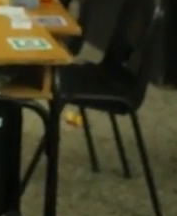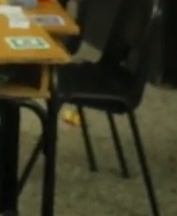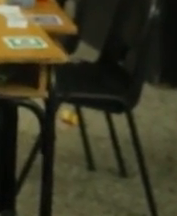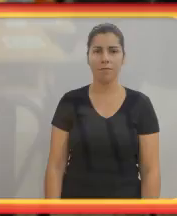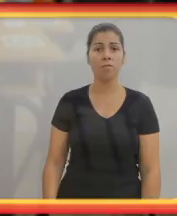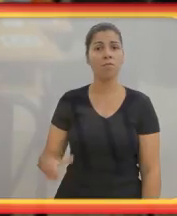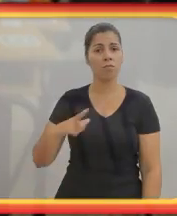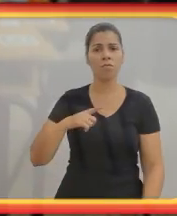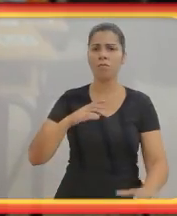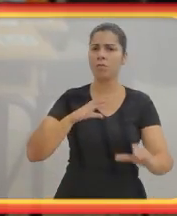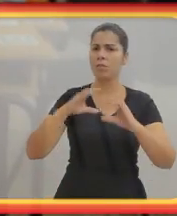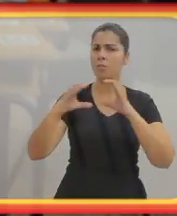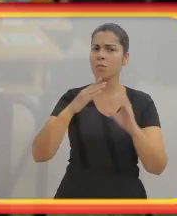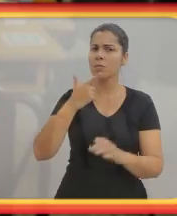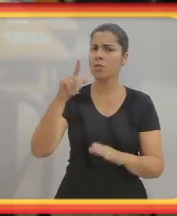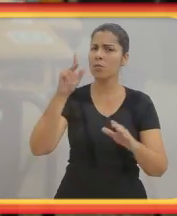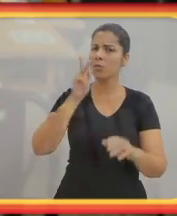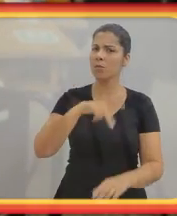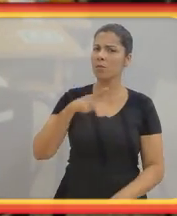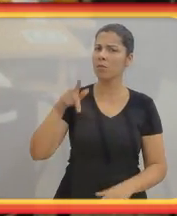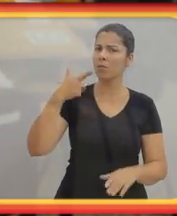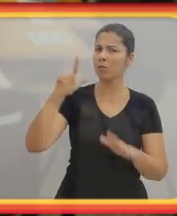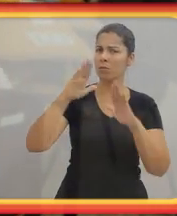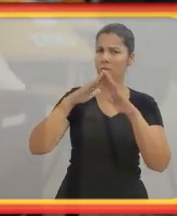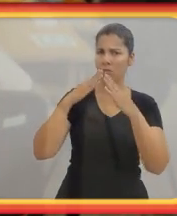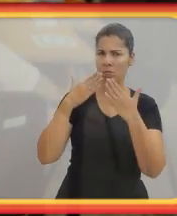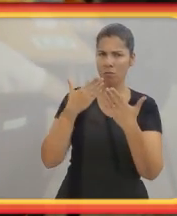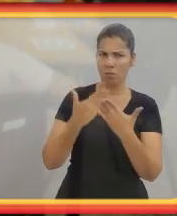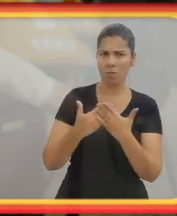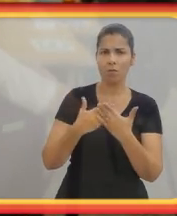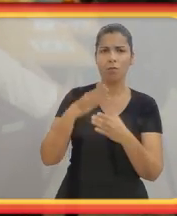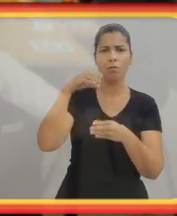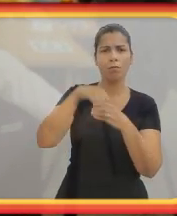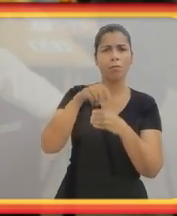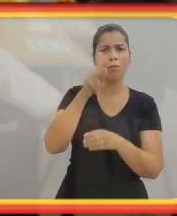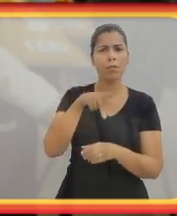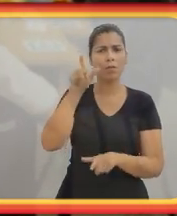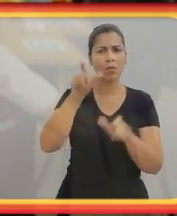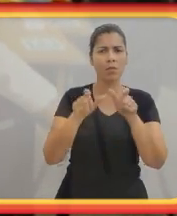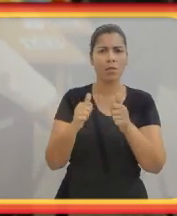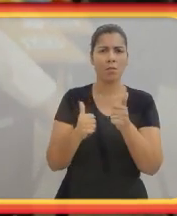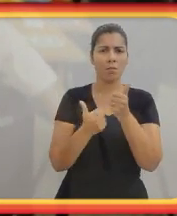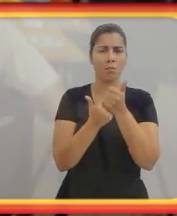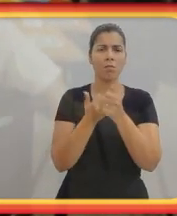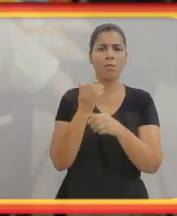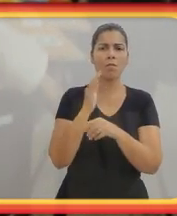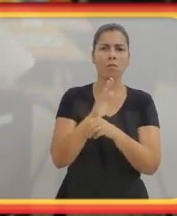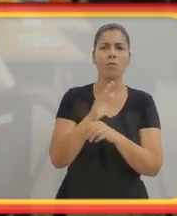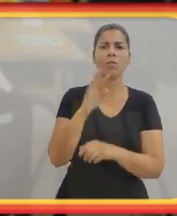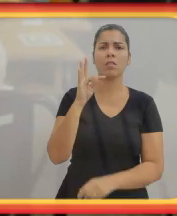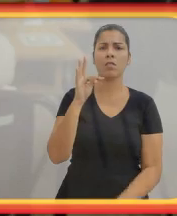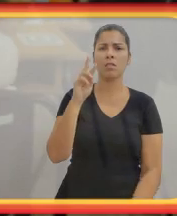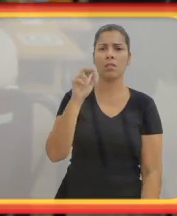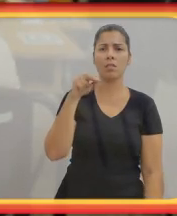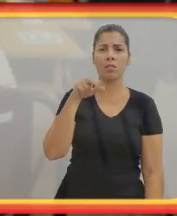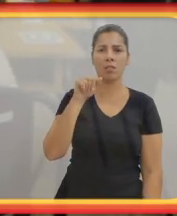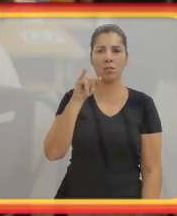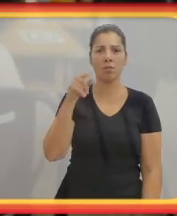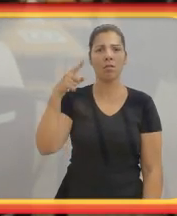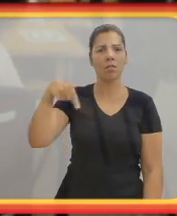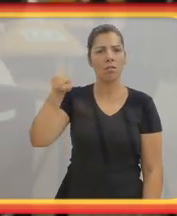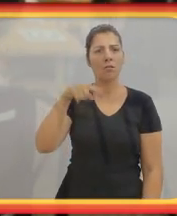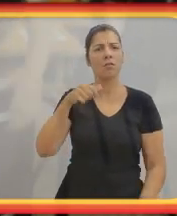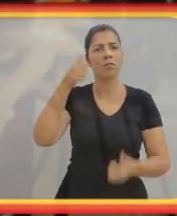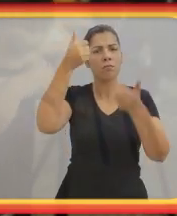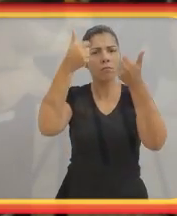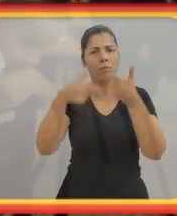outra maestra da outra ensinança mediante... Temos comunicação com a outra professora da outra escola por meio das professoras de apoio. Elas